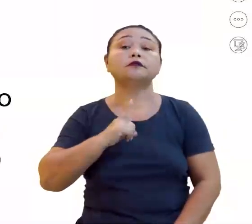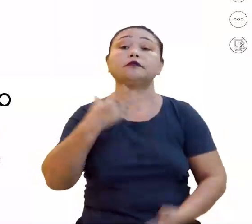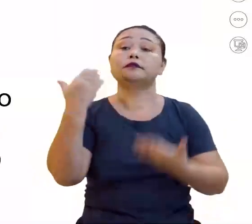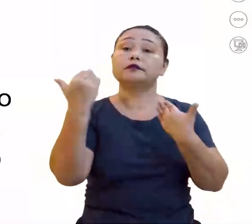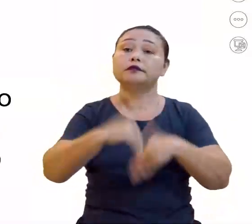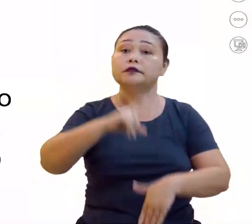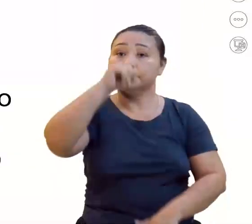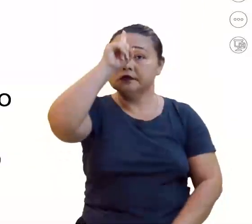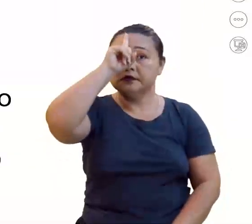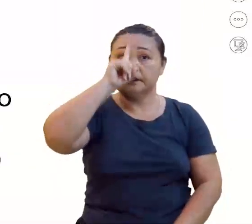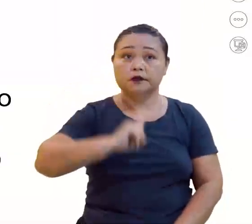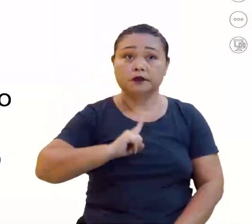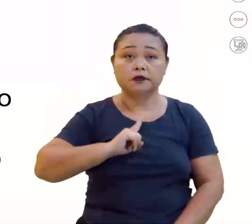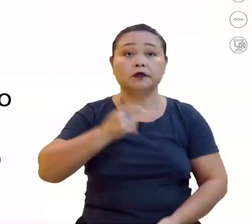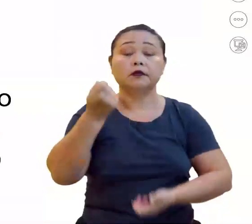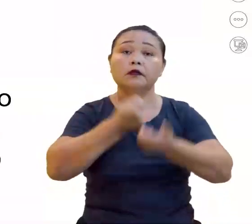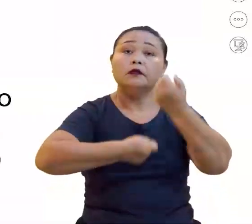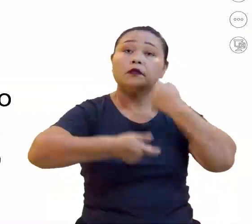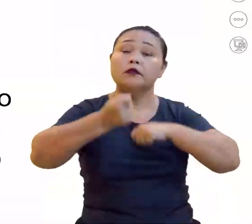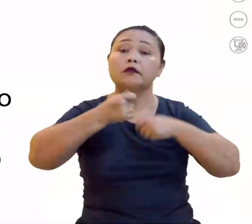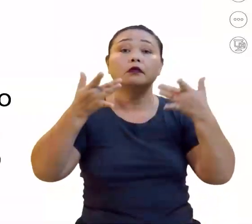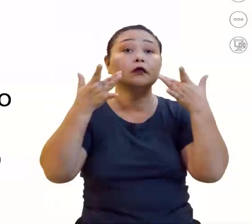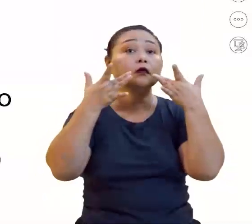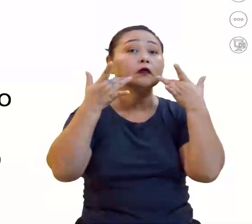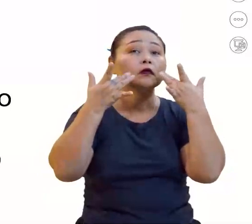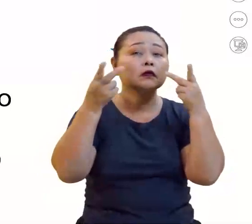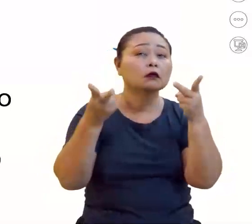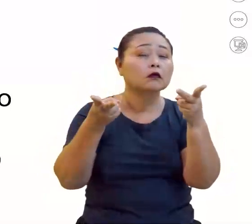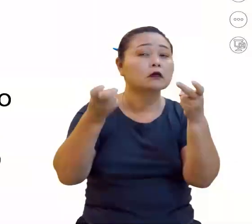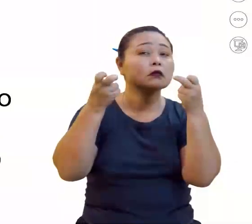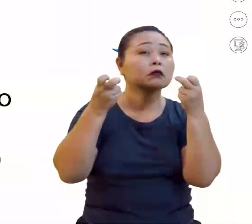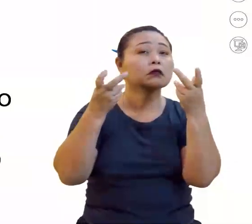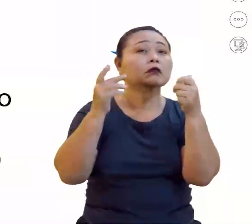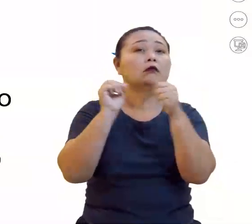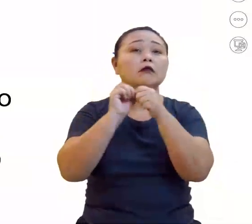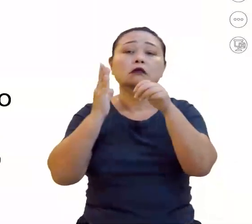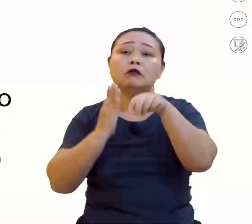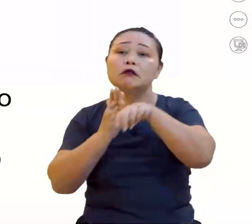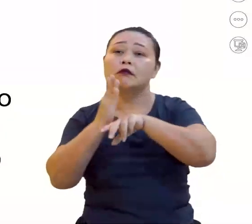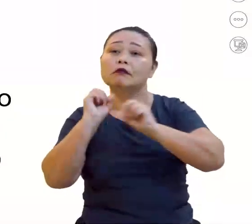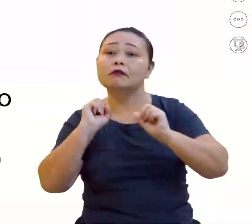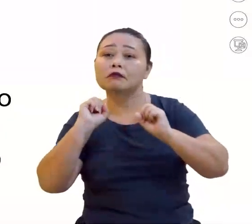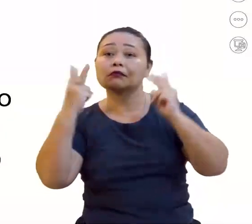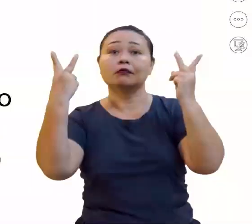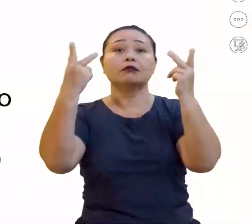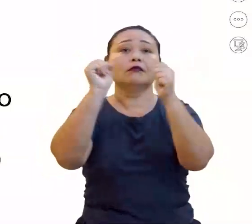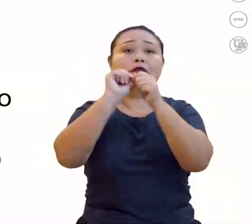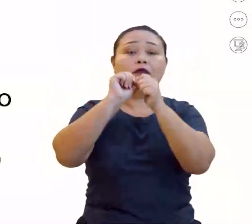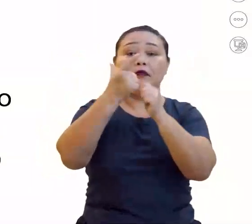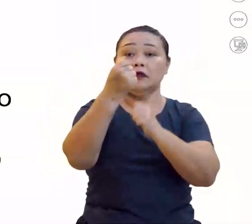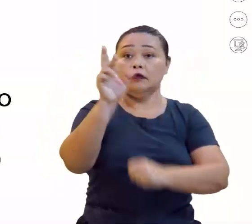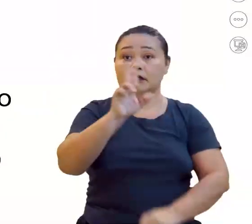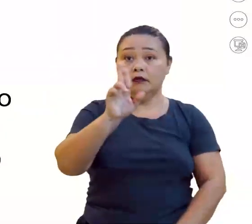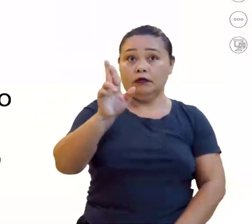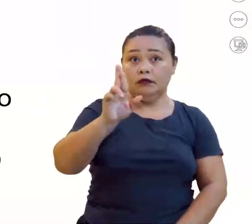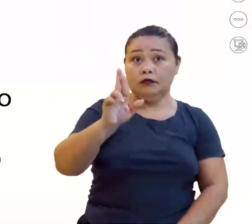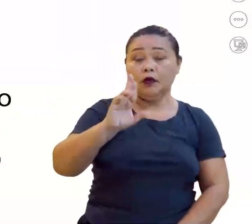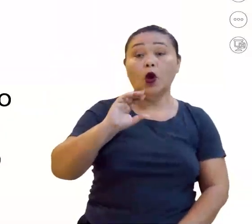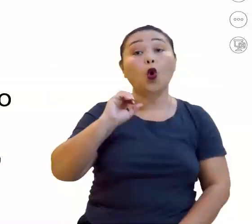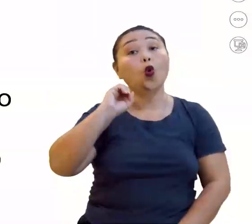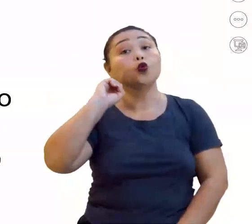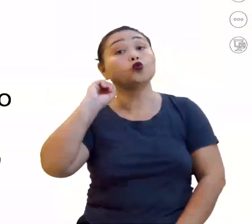O administrador de um teatro percebeu que, com o ingresso do evento a R$20, um